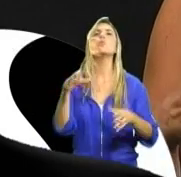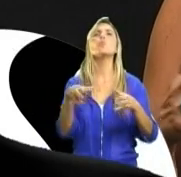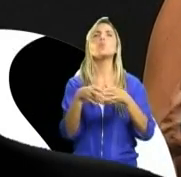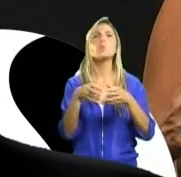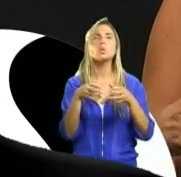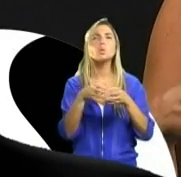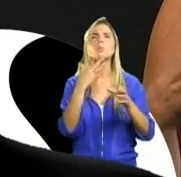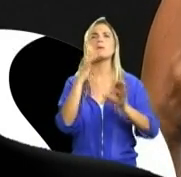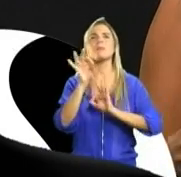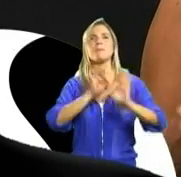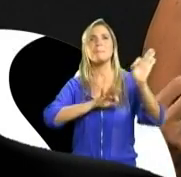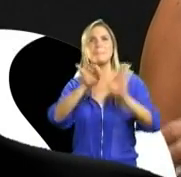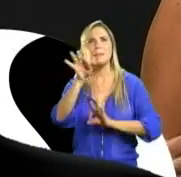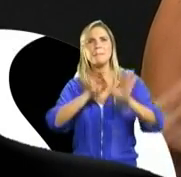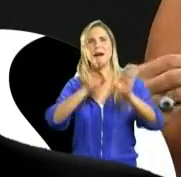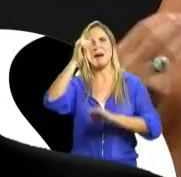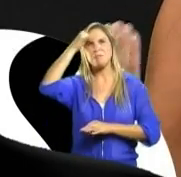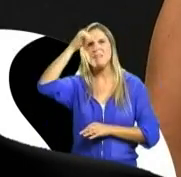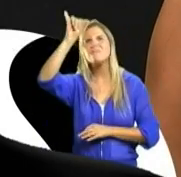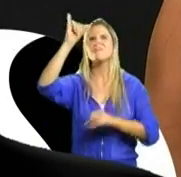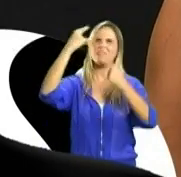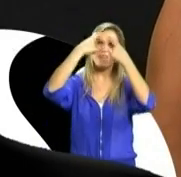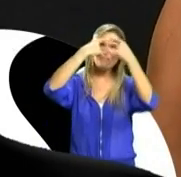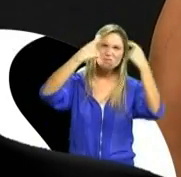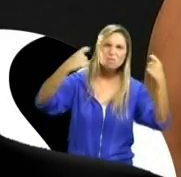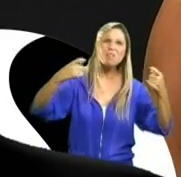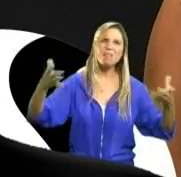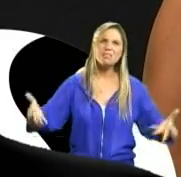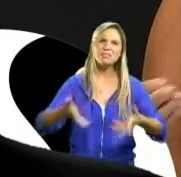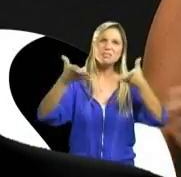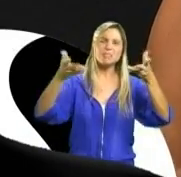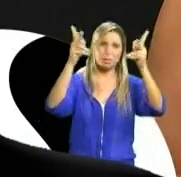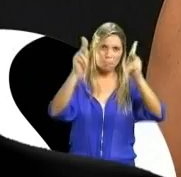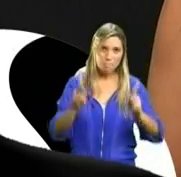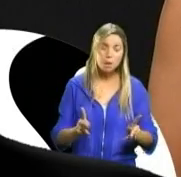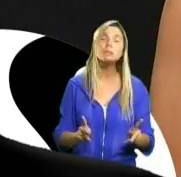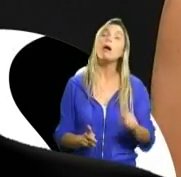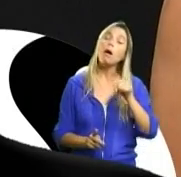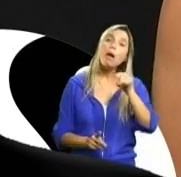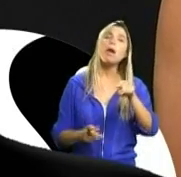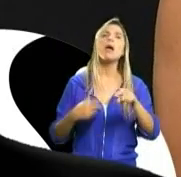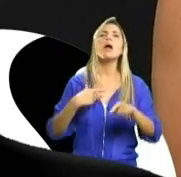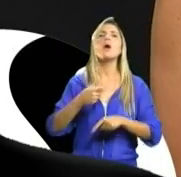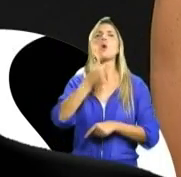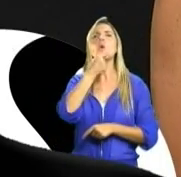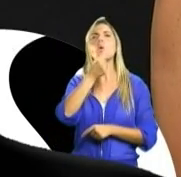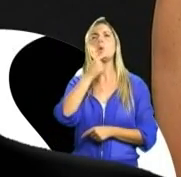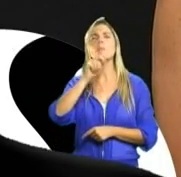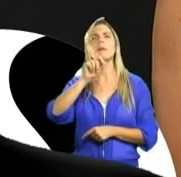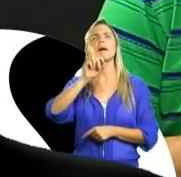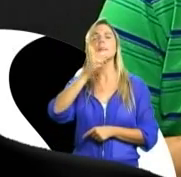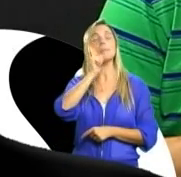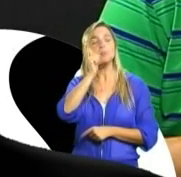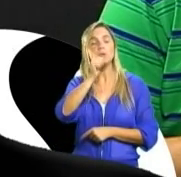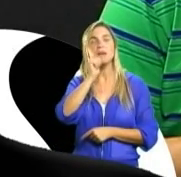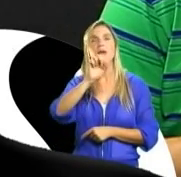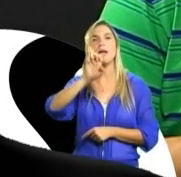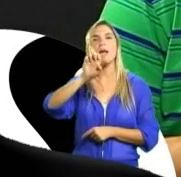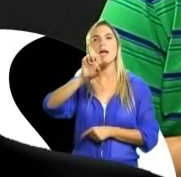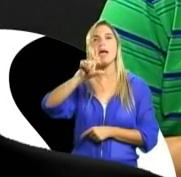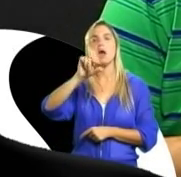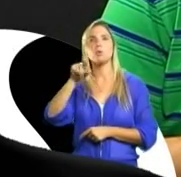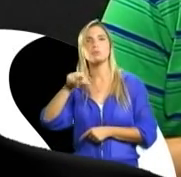núcleo de promoção, de prevenção às violências e promoção de cultura de paz, que é coordenado pela doutora Elza de Mello. Desde o ano